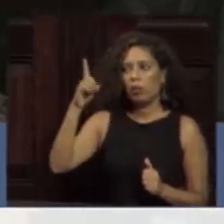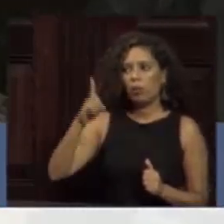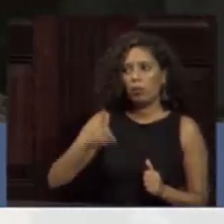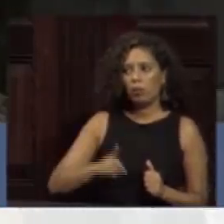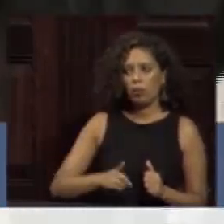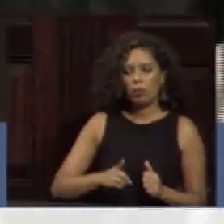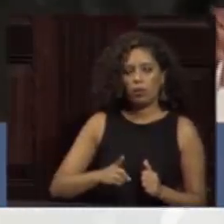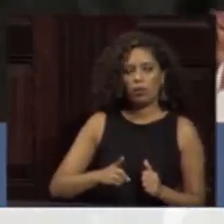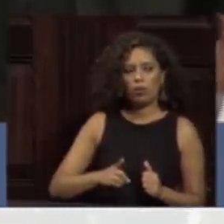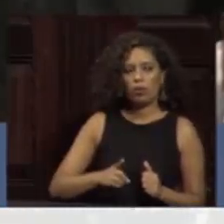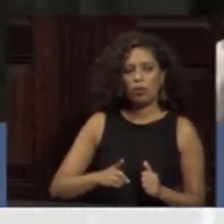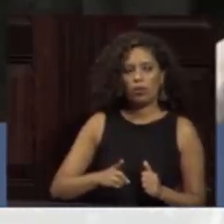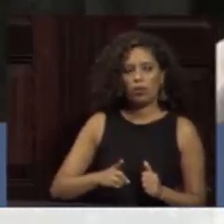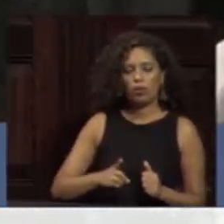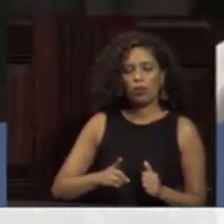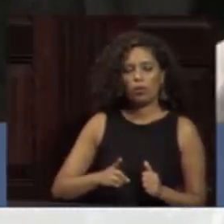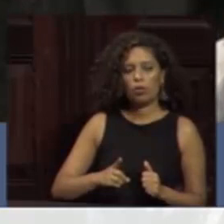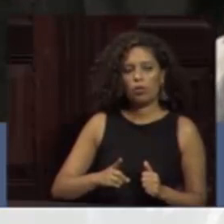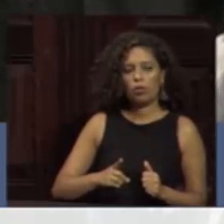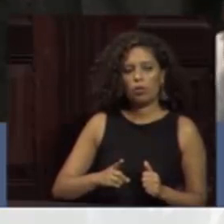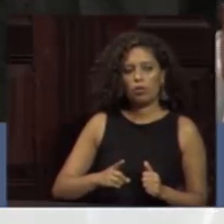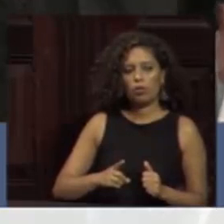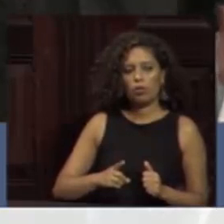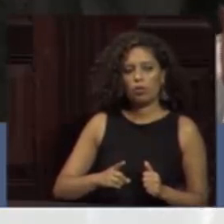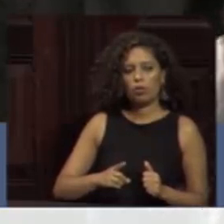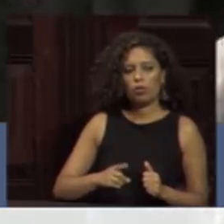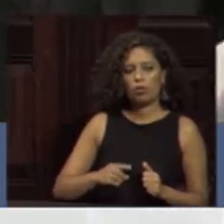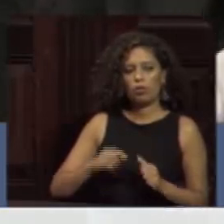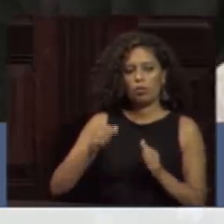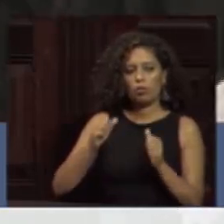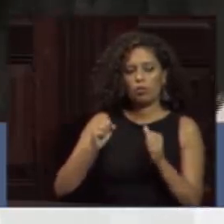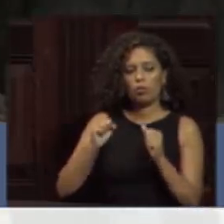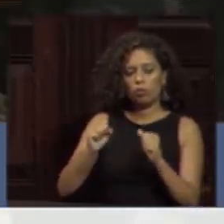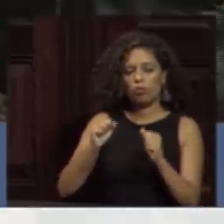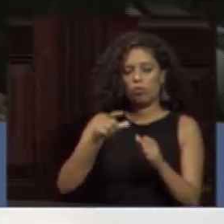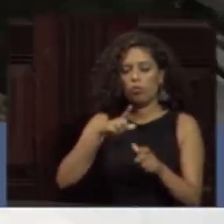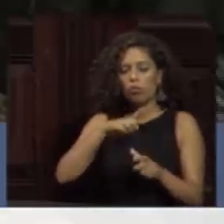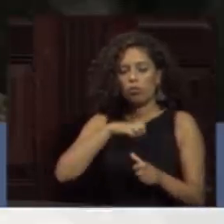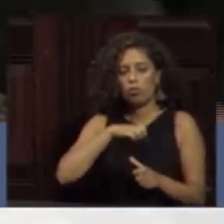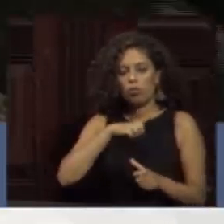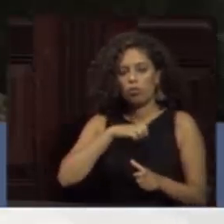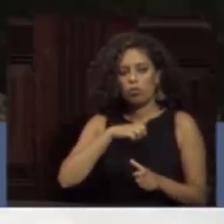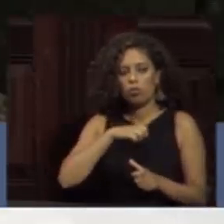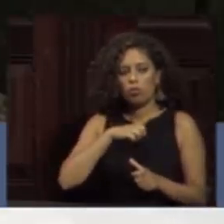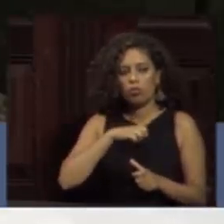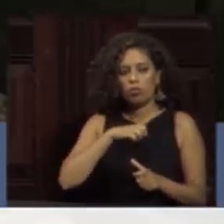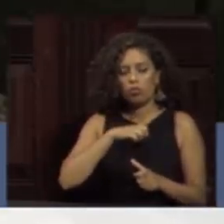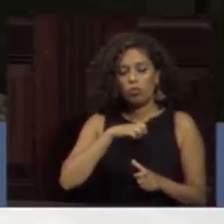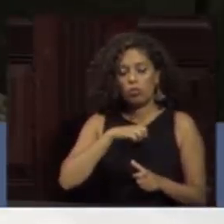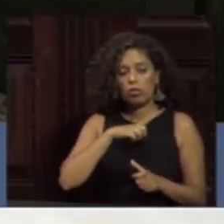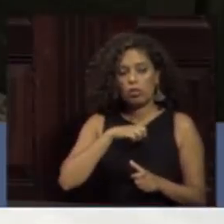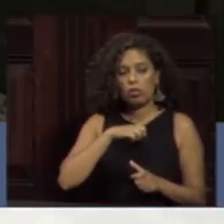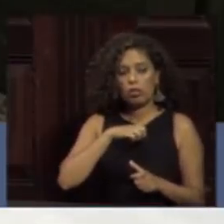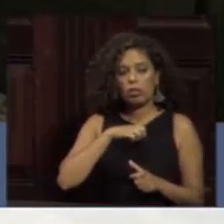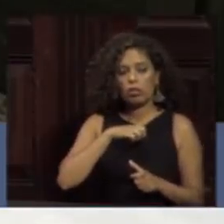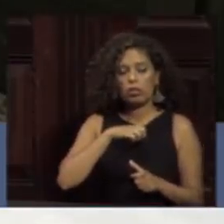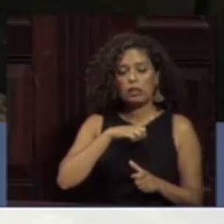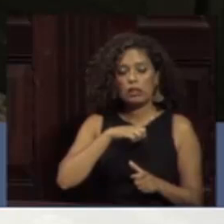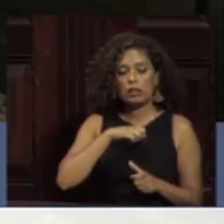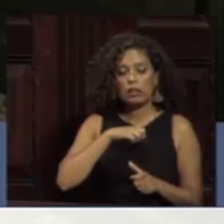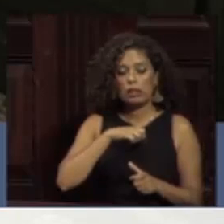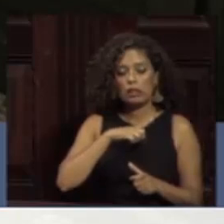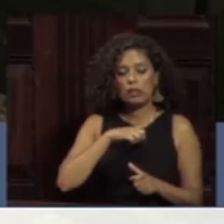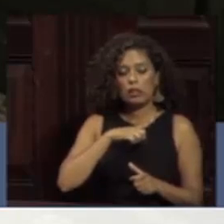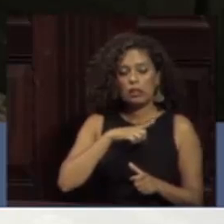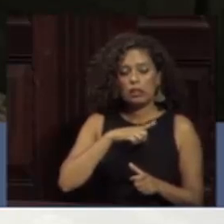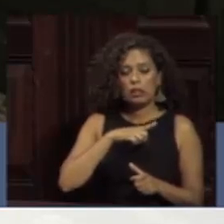serão garantidas as condições e os equipamentos adequados que lhes assegurem a realização dos exames preventivos previsto